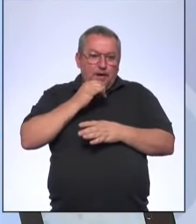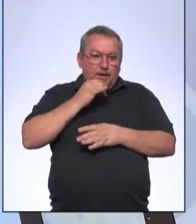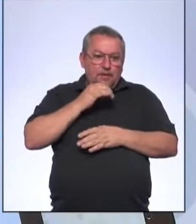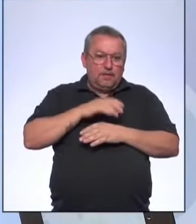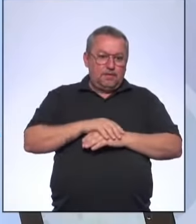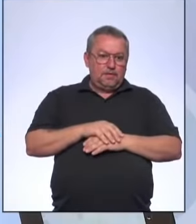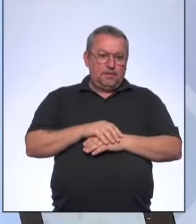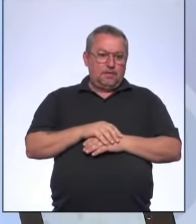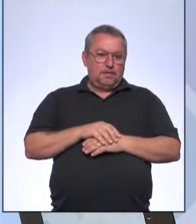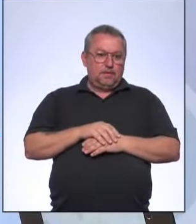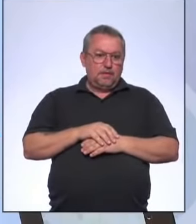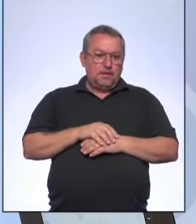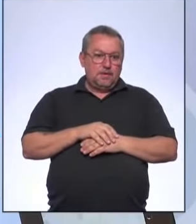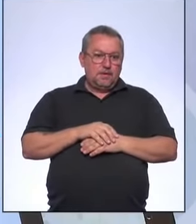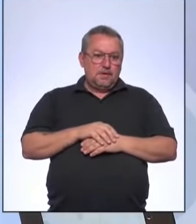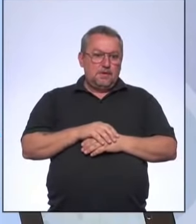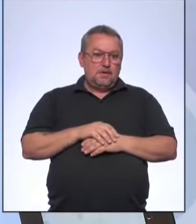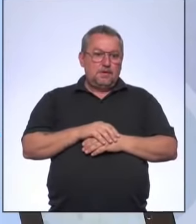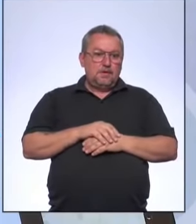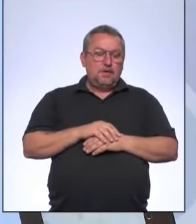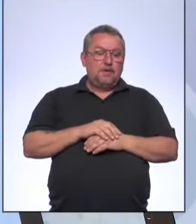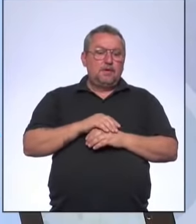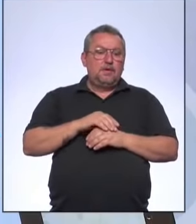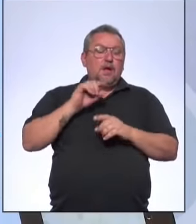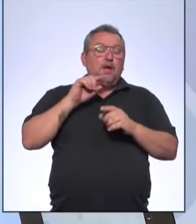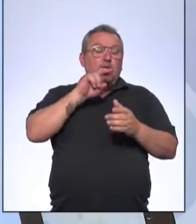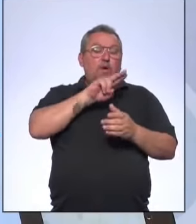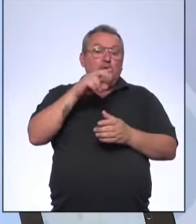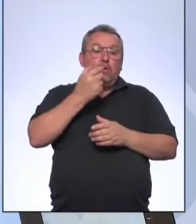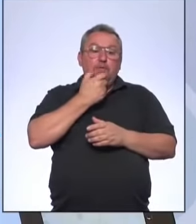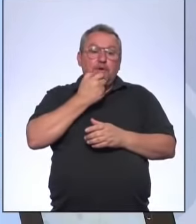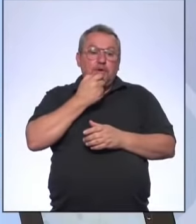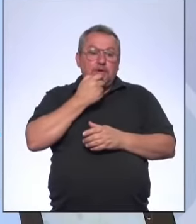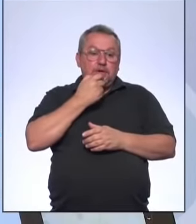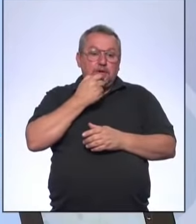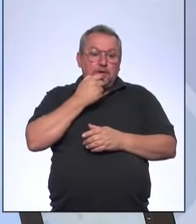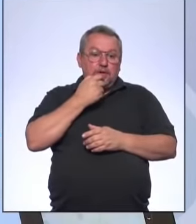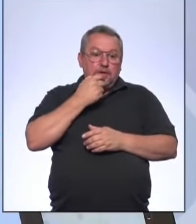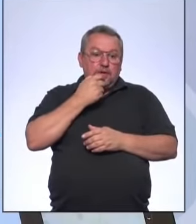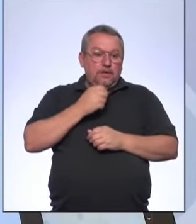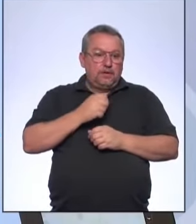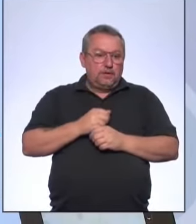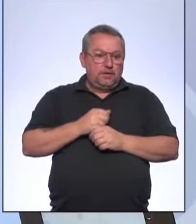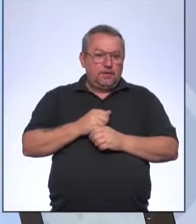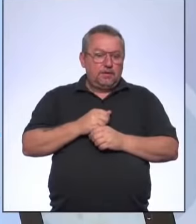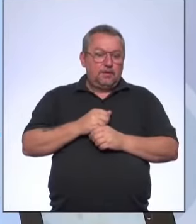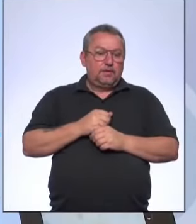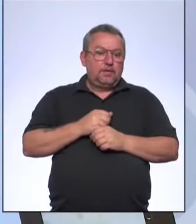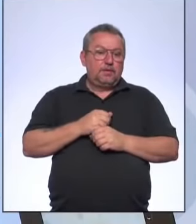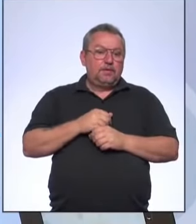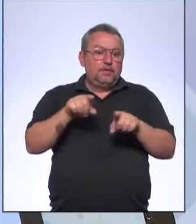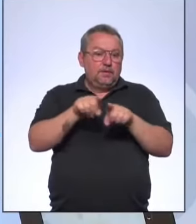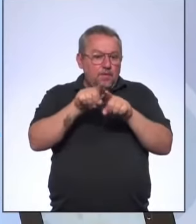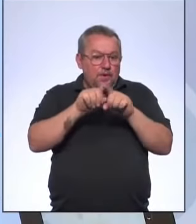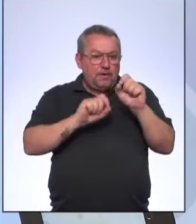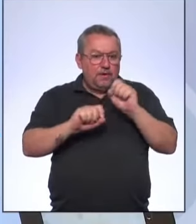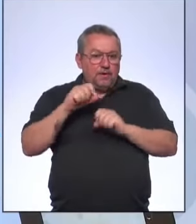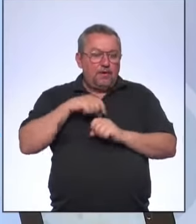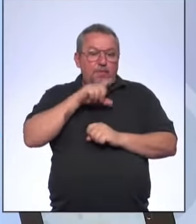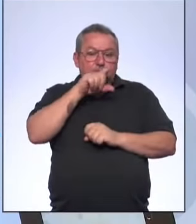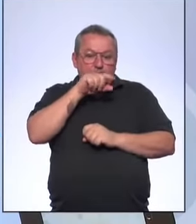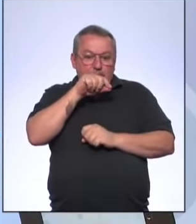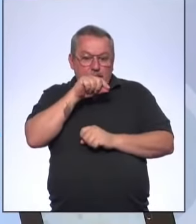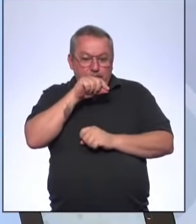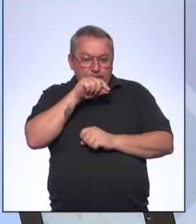exemplo mãos mamas dois pontos escreve quais são os animais que vocês acham que são mãos né depois tem